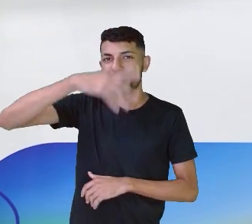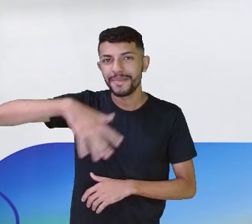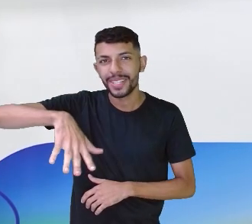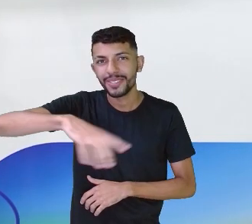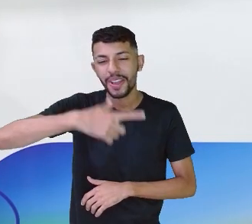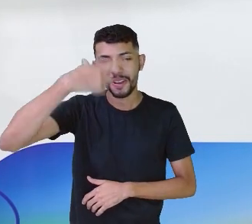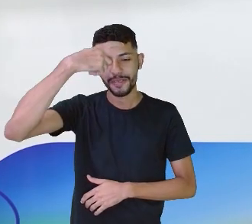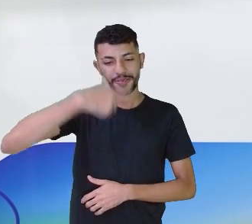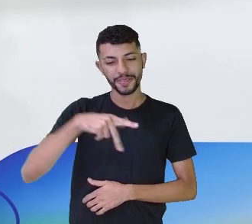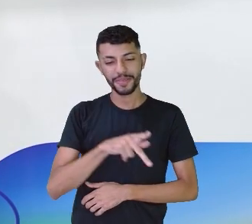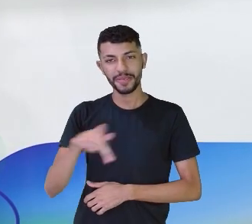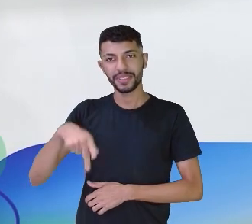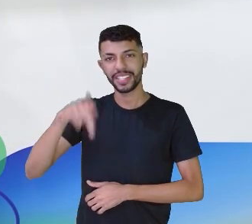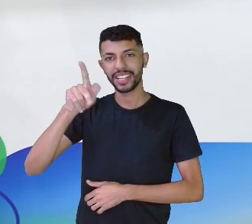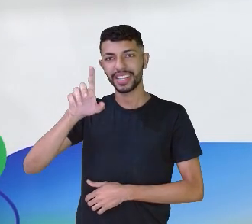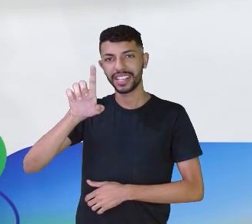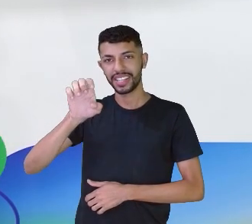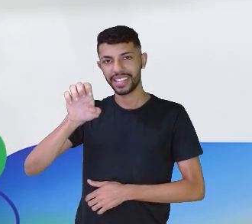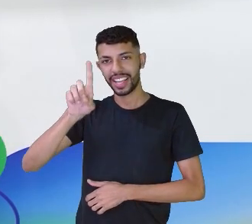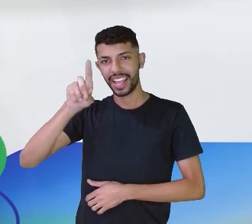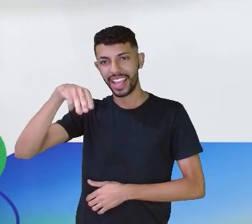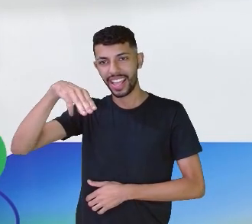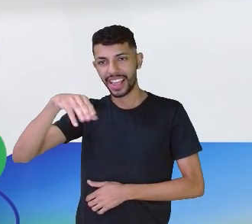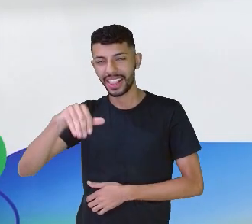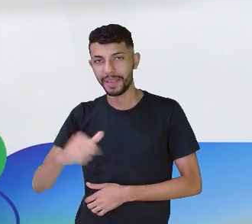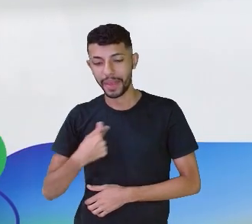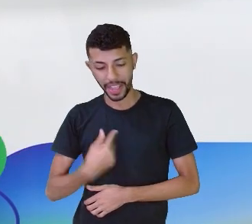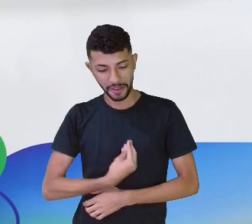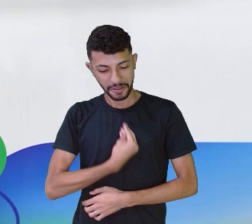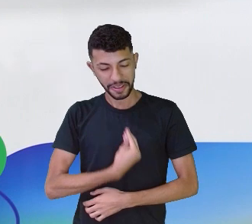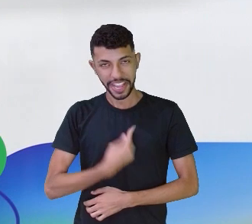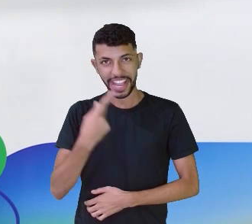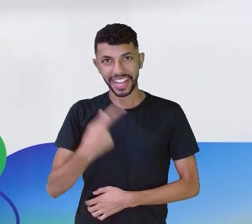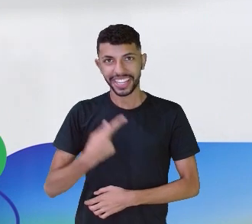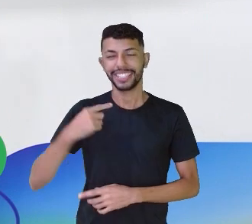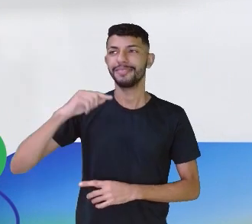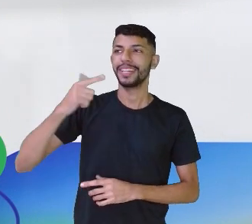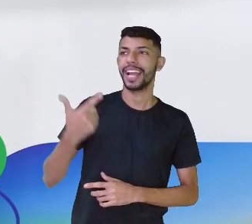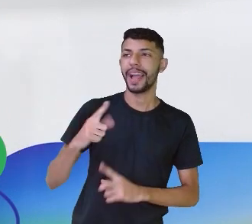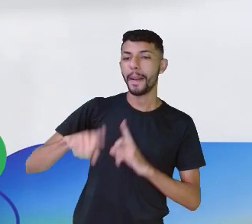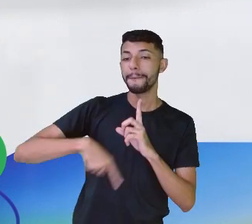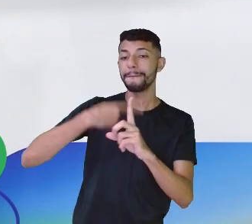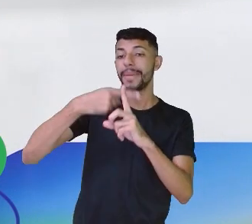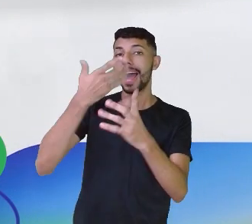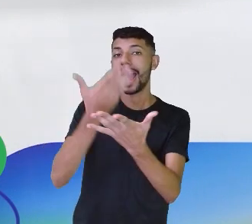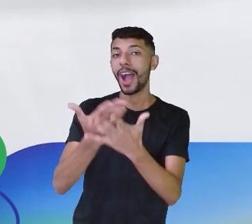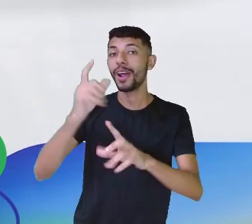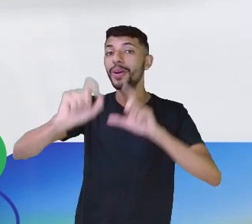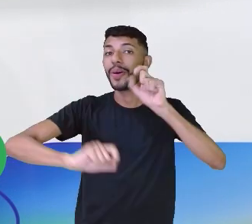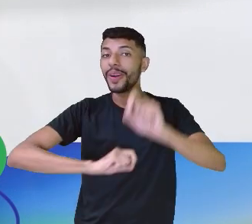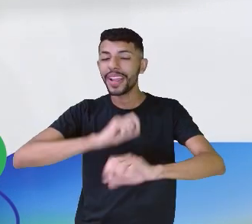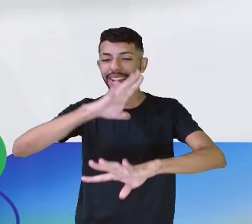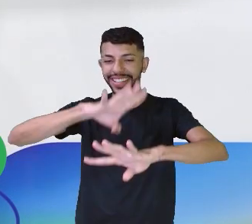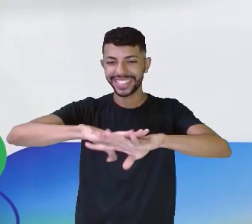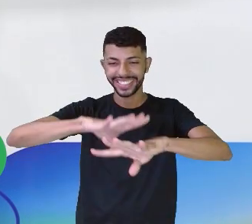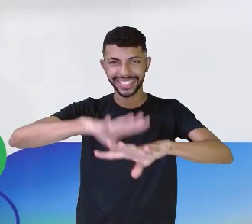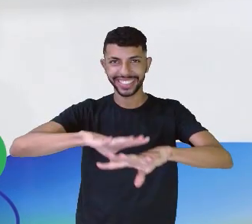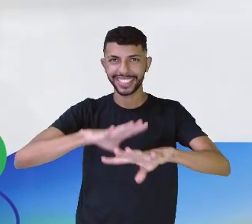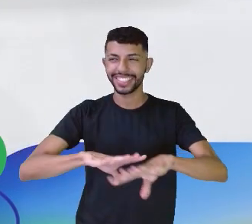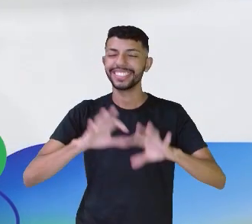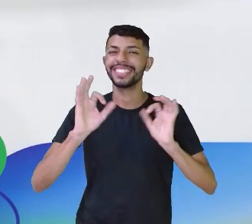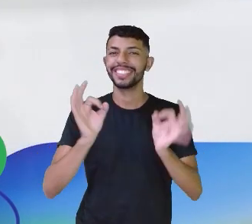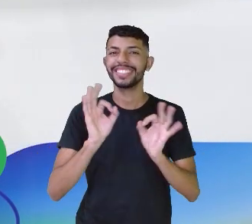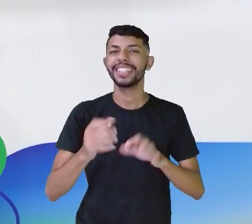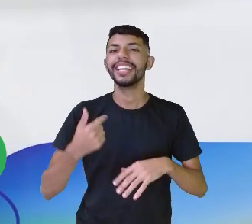pessoal, eu sou a professora Kedma Santos e estou aqui para mais uma aula de matemática. Eu sei que